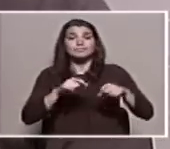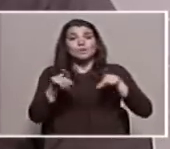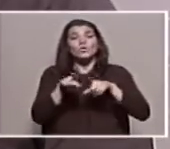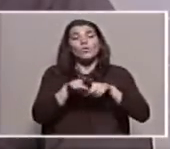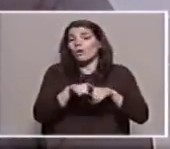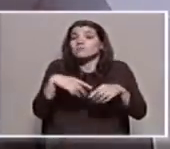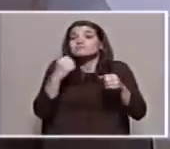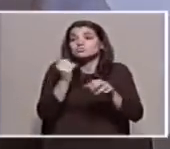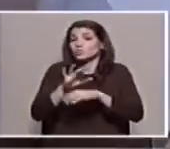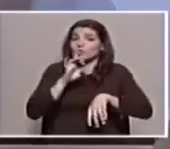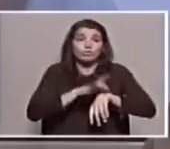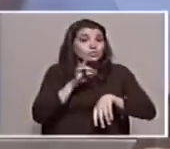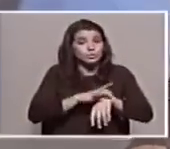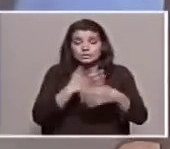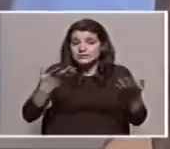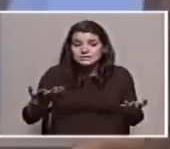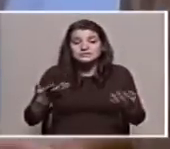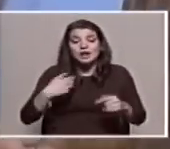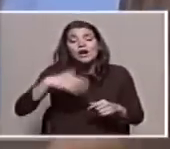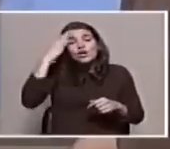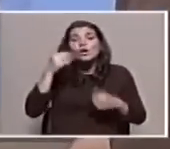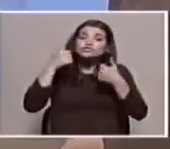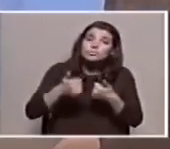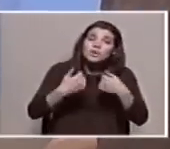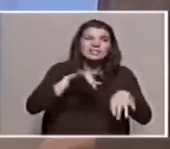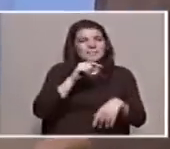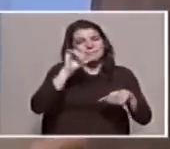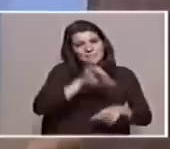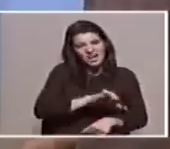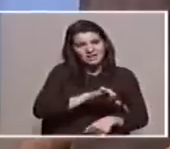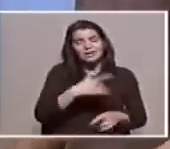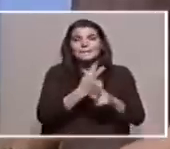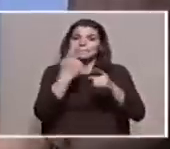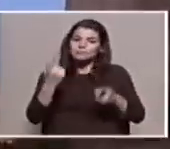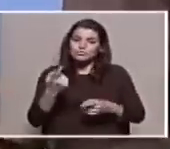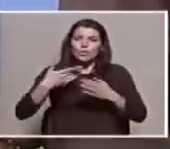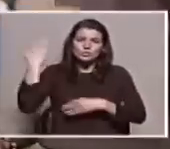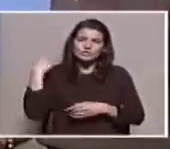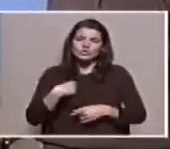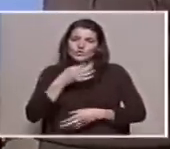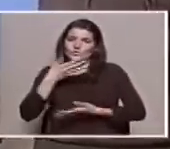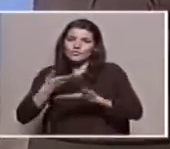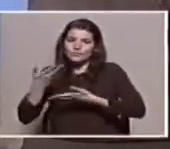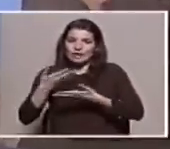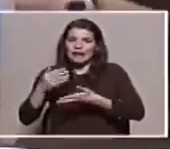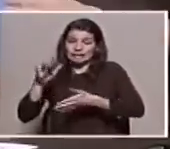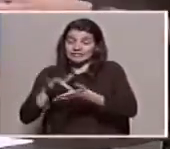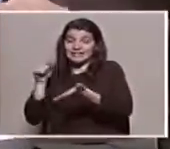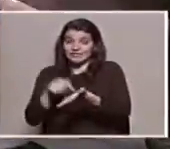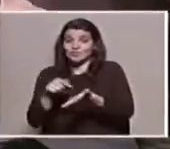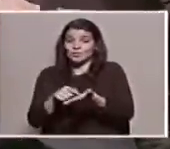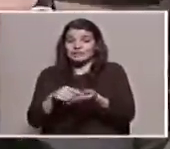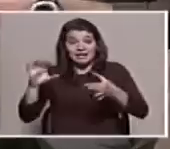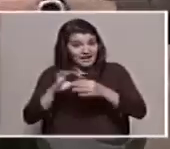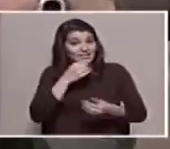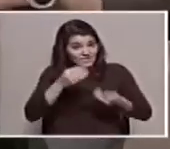e neste caso acho acho bom e acho mau porque acho que aa tter a falar também um bocado em relação ao livro tem a ver com